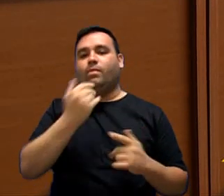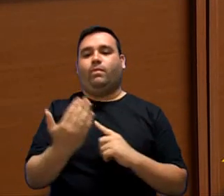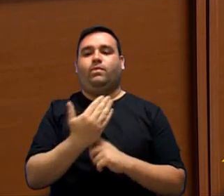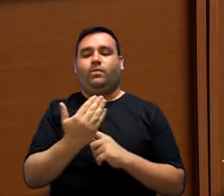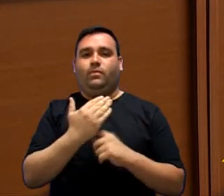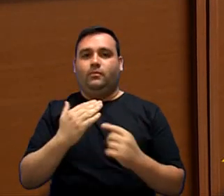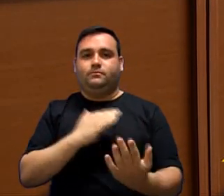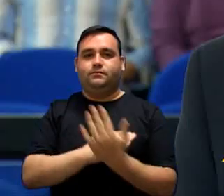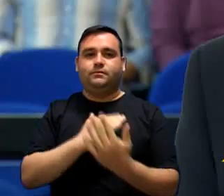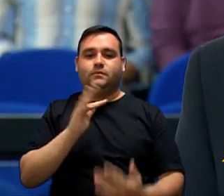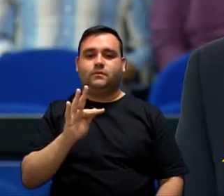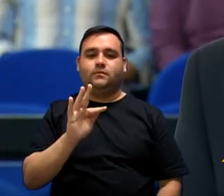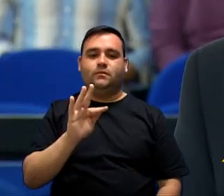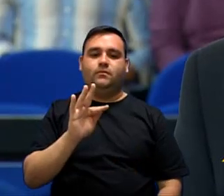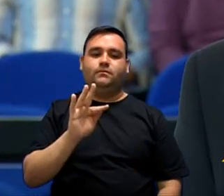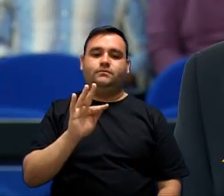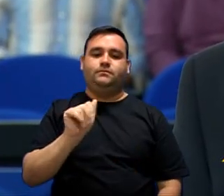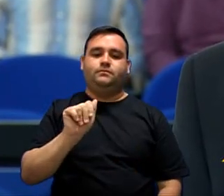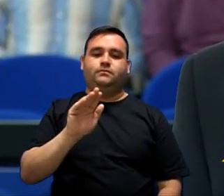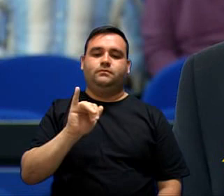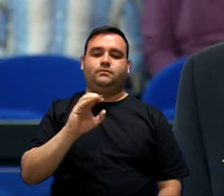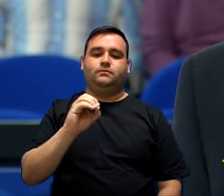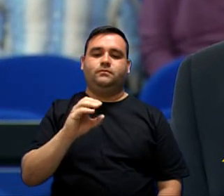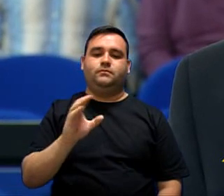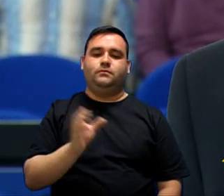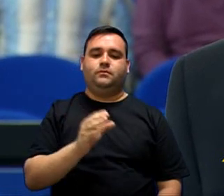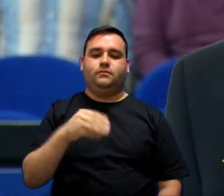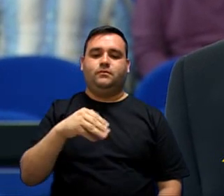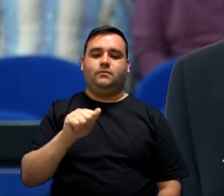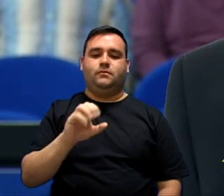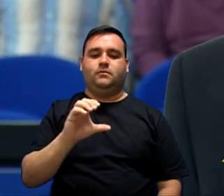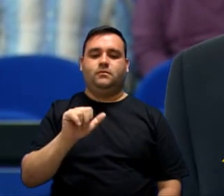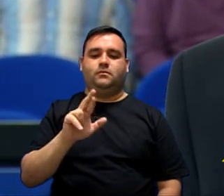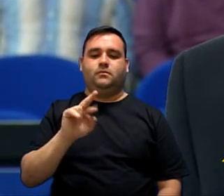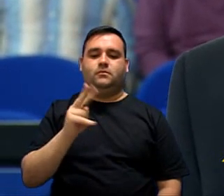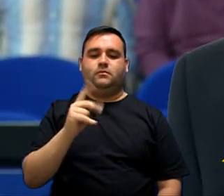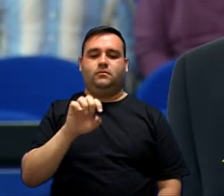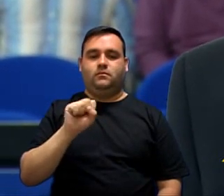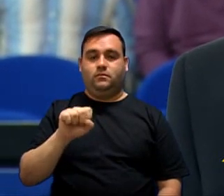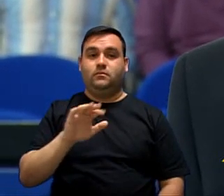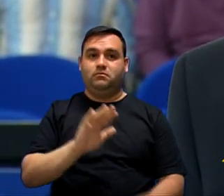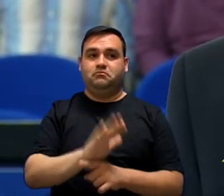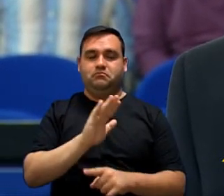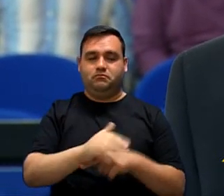assessor. O Fábio Mascarenhas, nosso assessor,